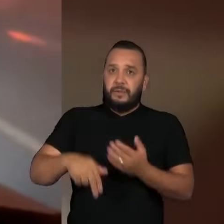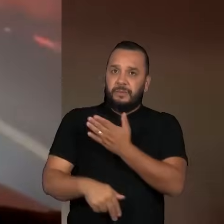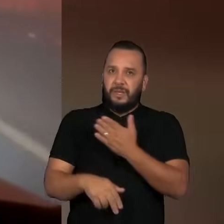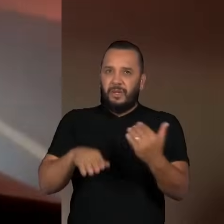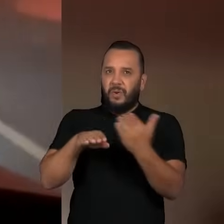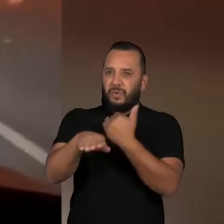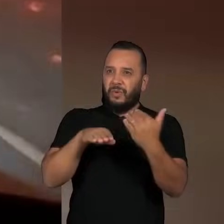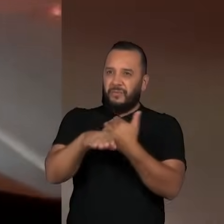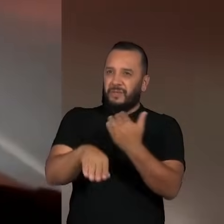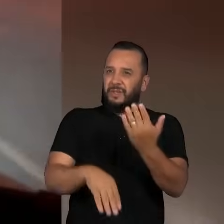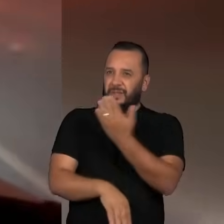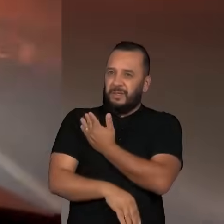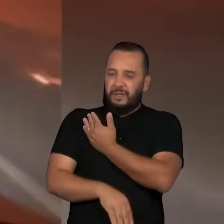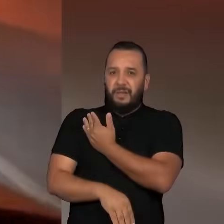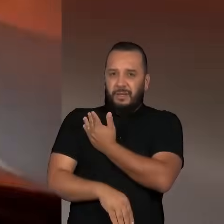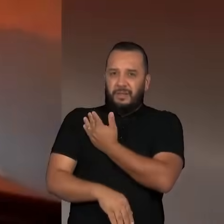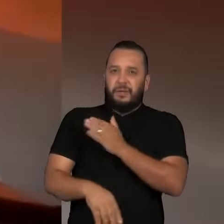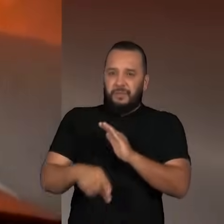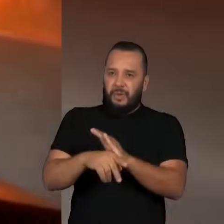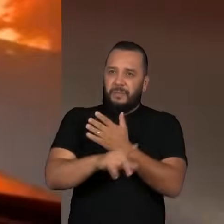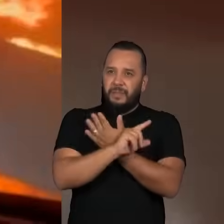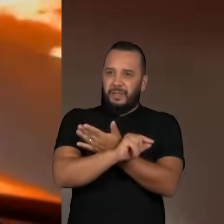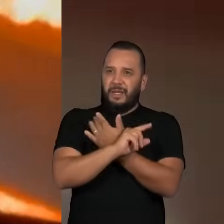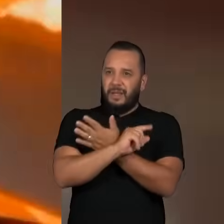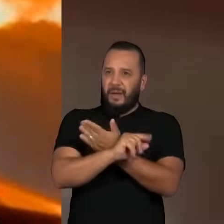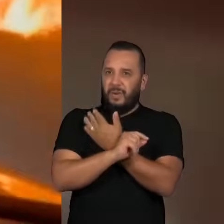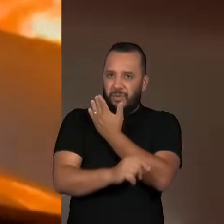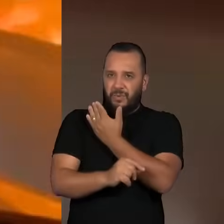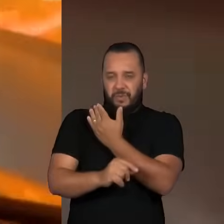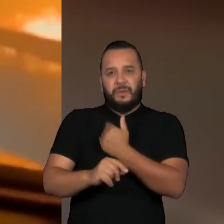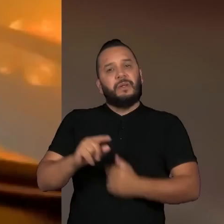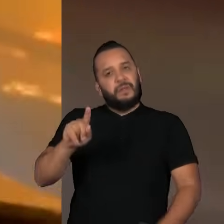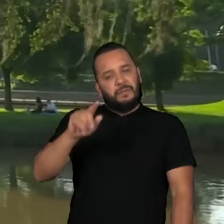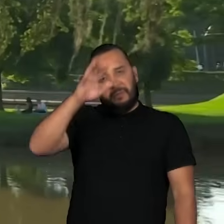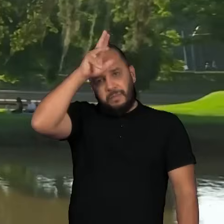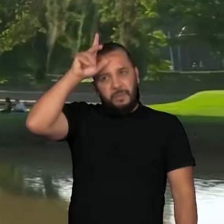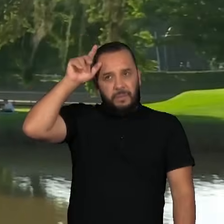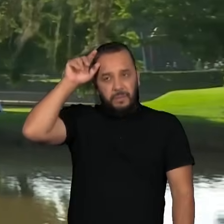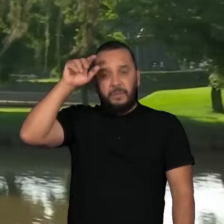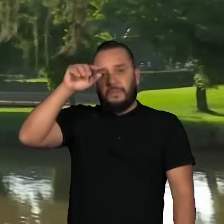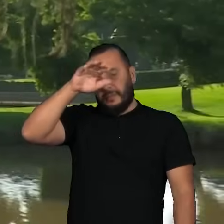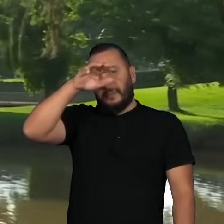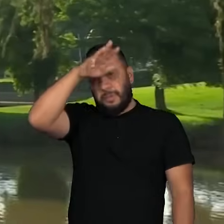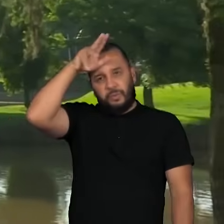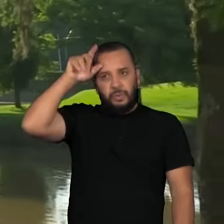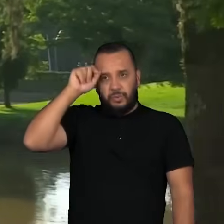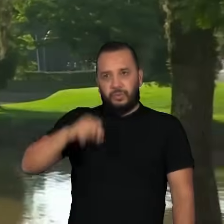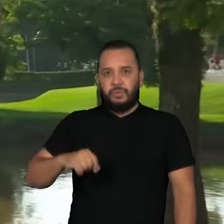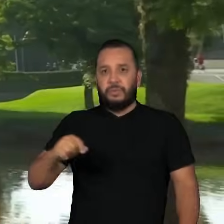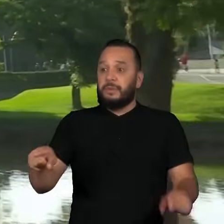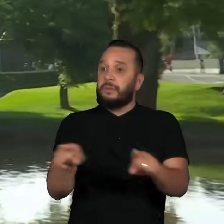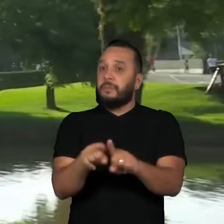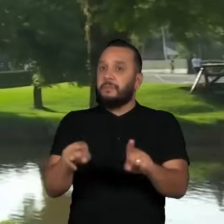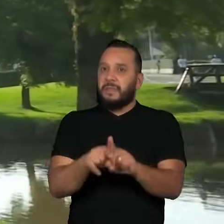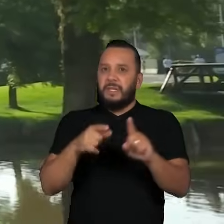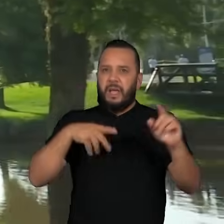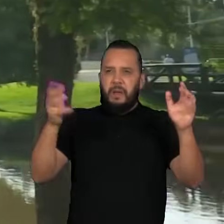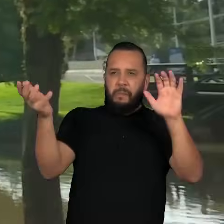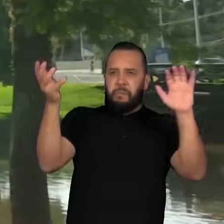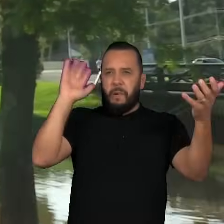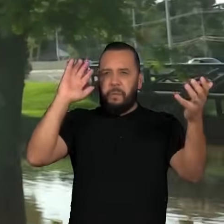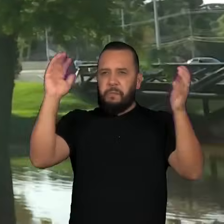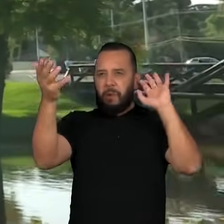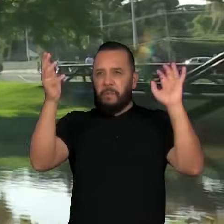Transpantaneira, principal via de acesso ao bioma, no Mato Grosso. Eventos climáticos extremos, como